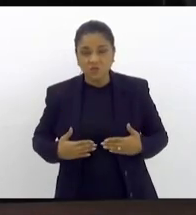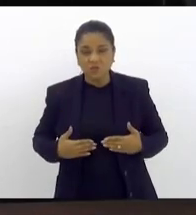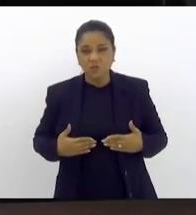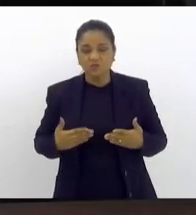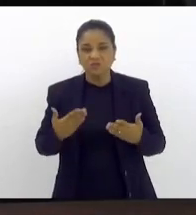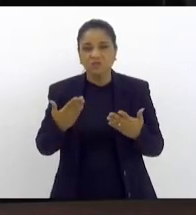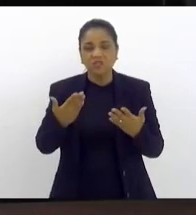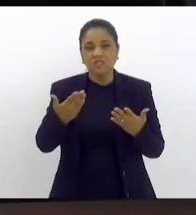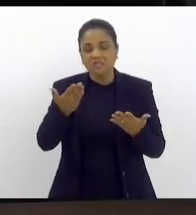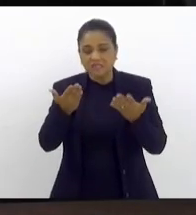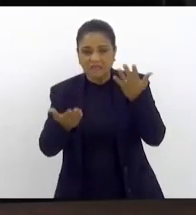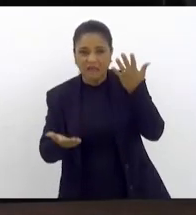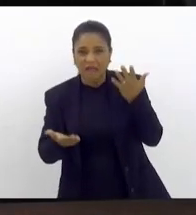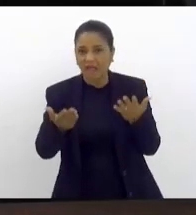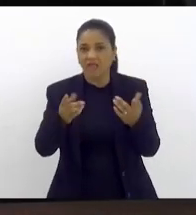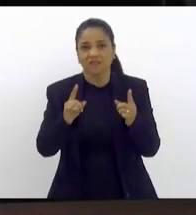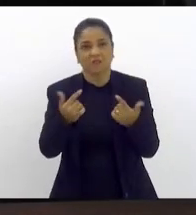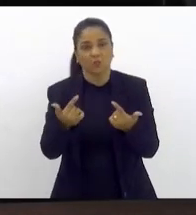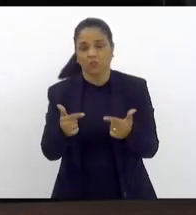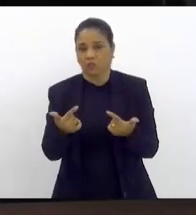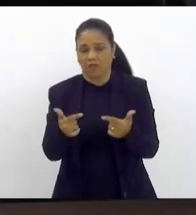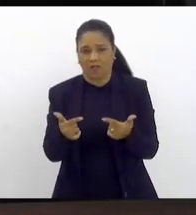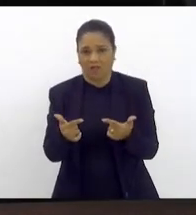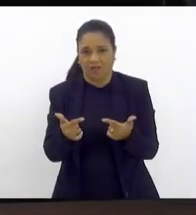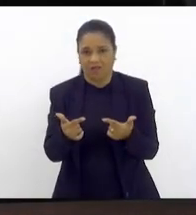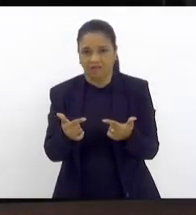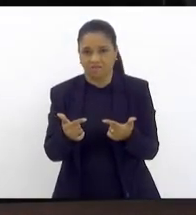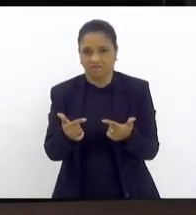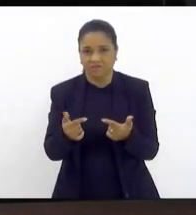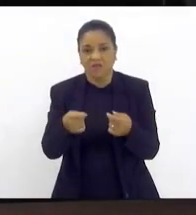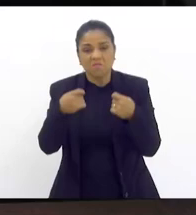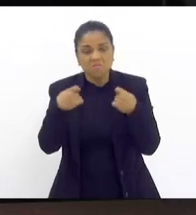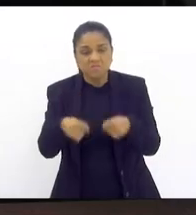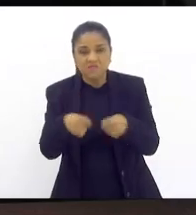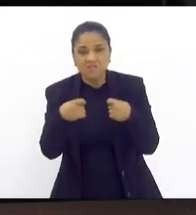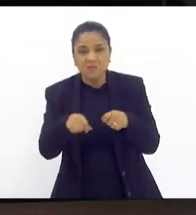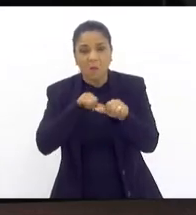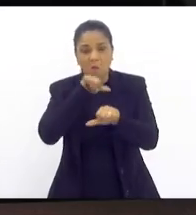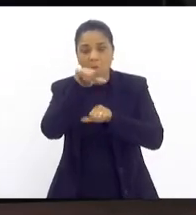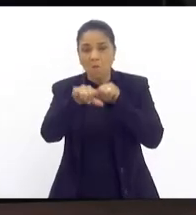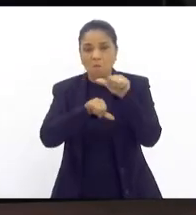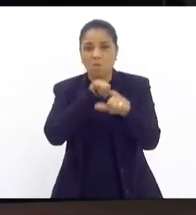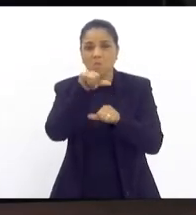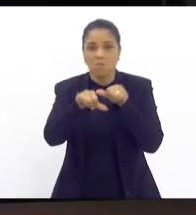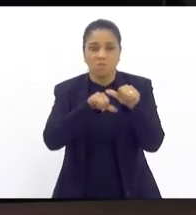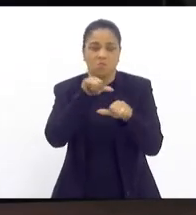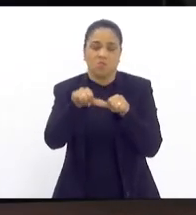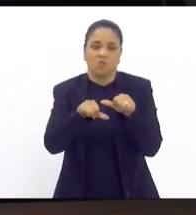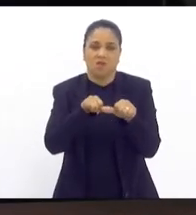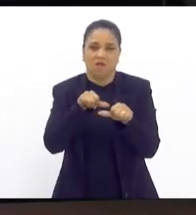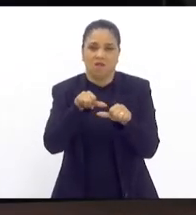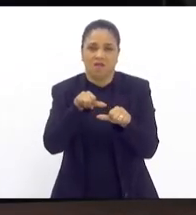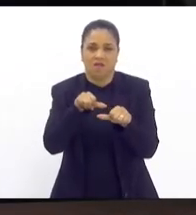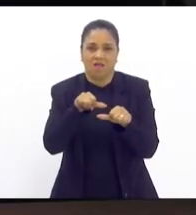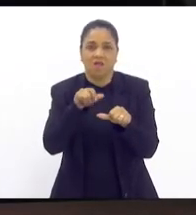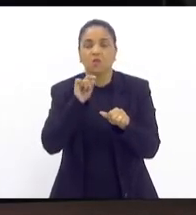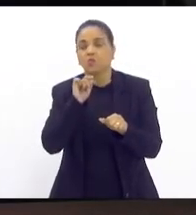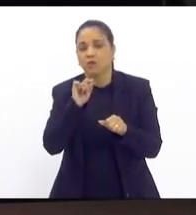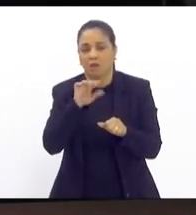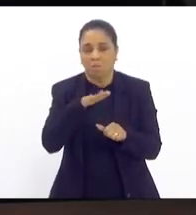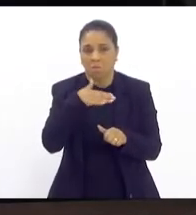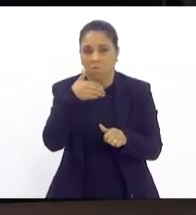precisamos fazer alguma coisa para modificar esse estado de coisas e nada melhor do que trabalhar